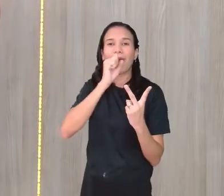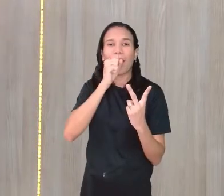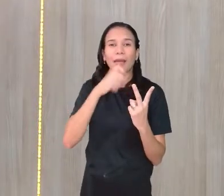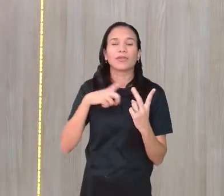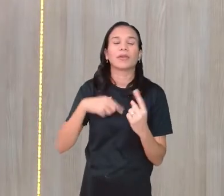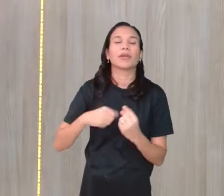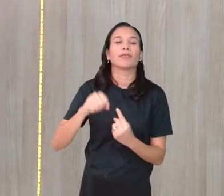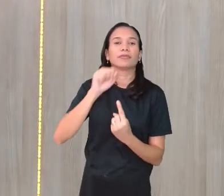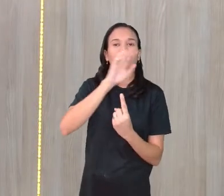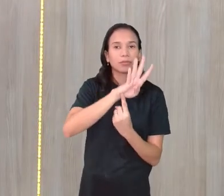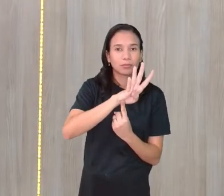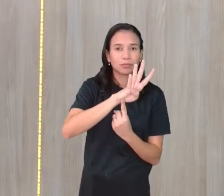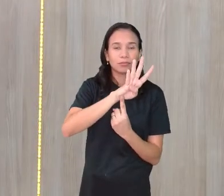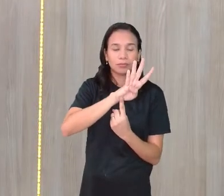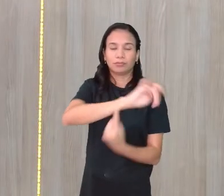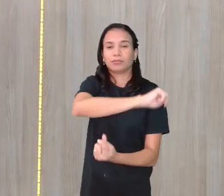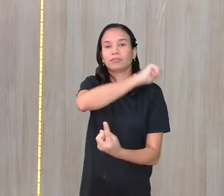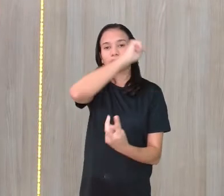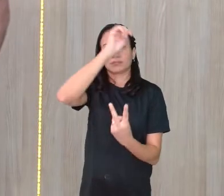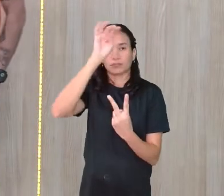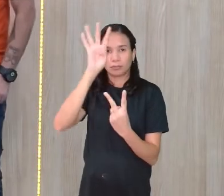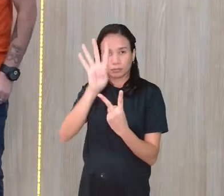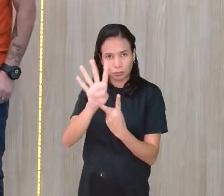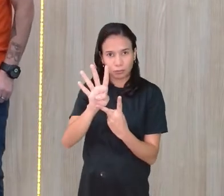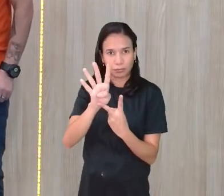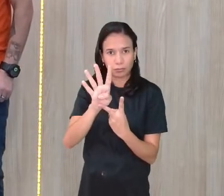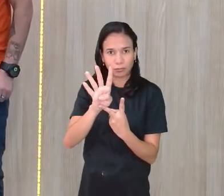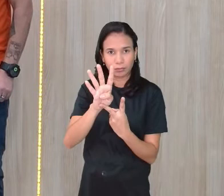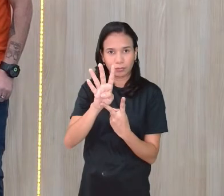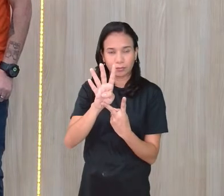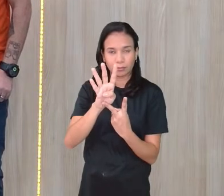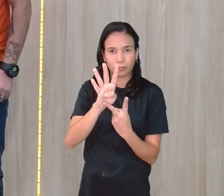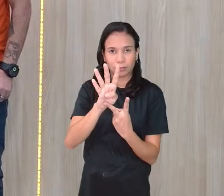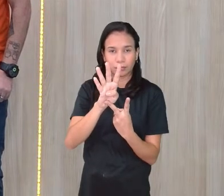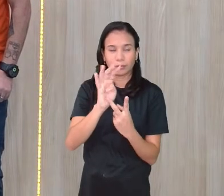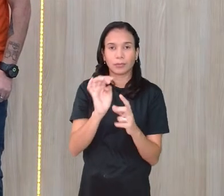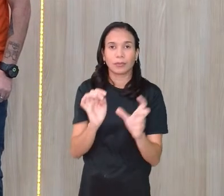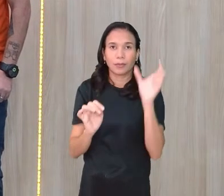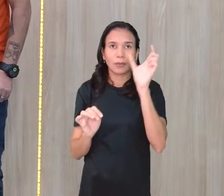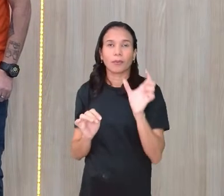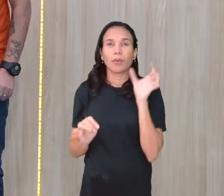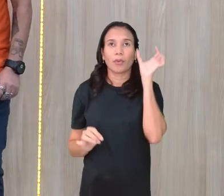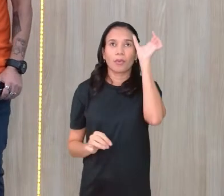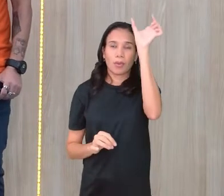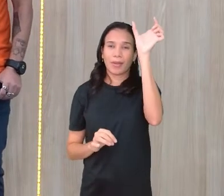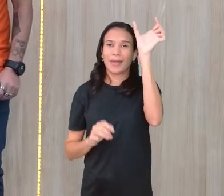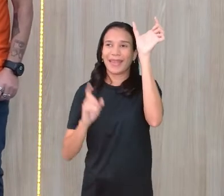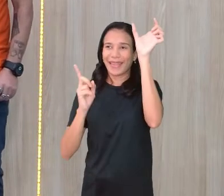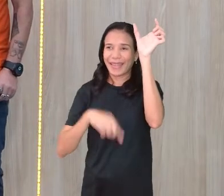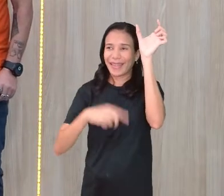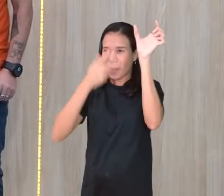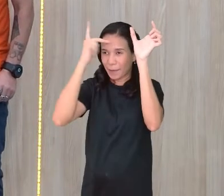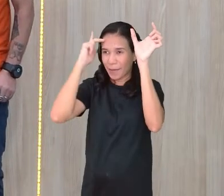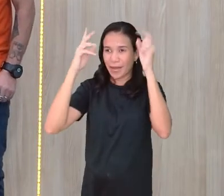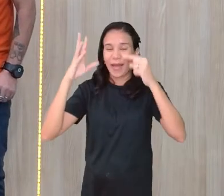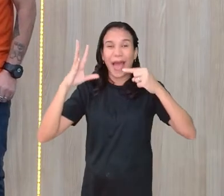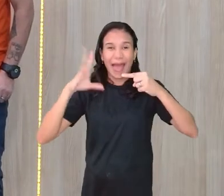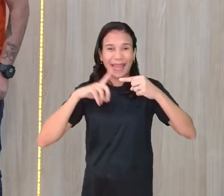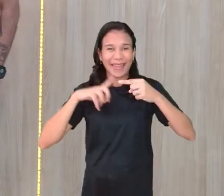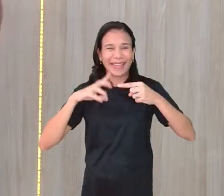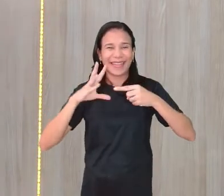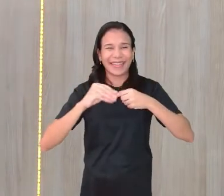agora, mais 4 canetas nessa caneca, mais 4 canetas nessa caneca. É um trava-língua, né? Você falar caneca,